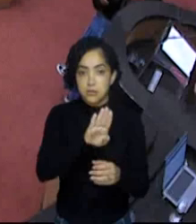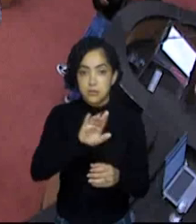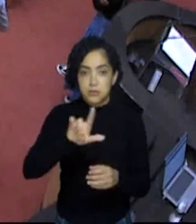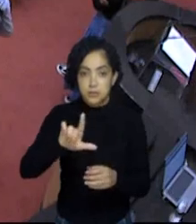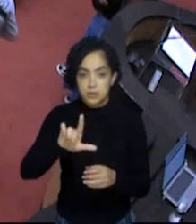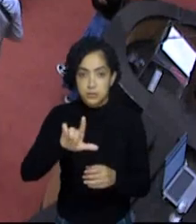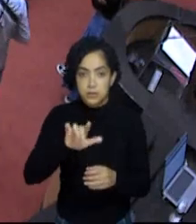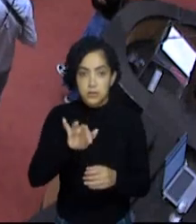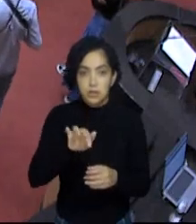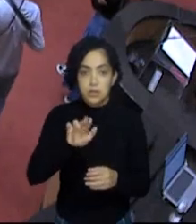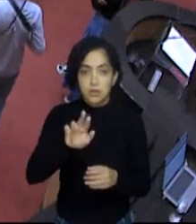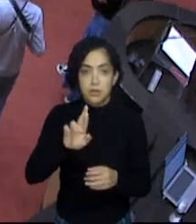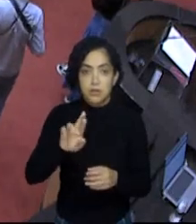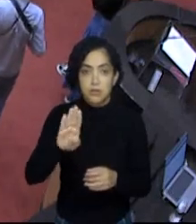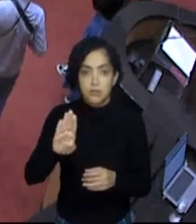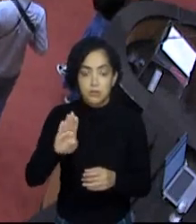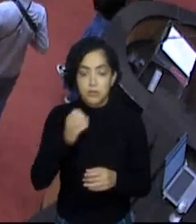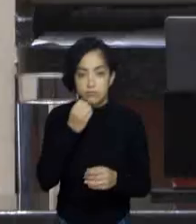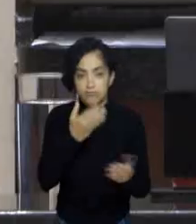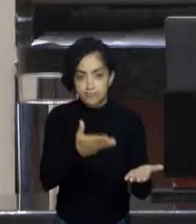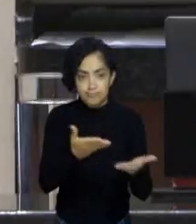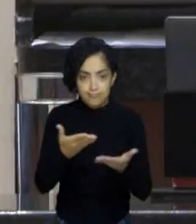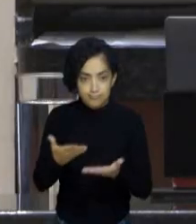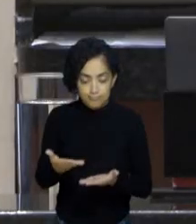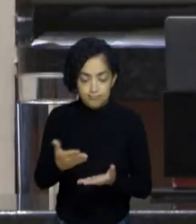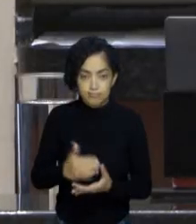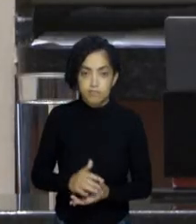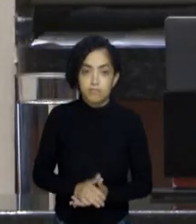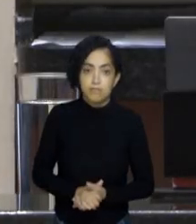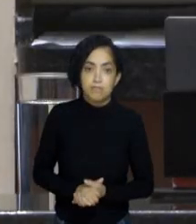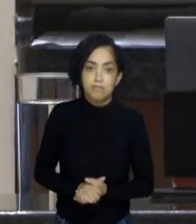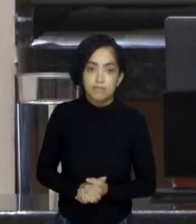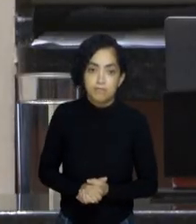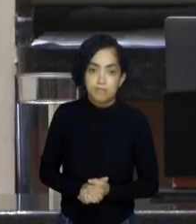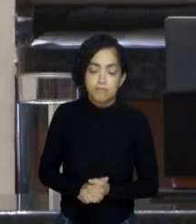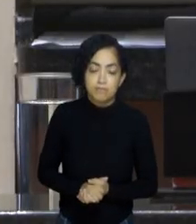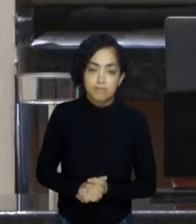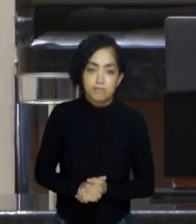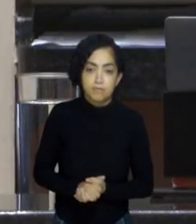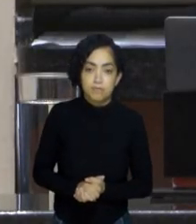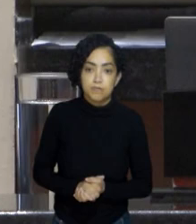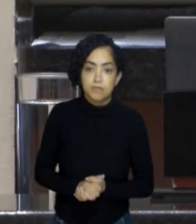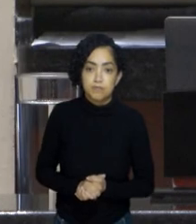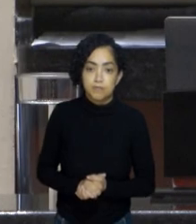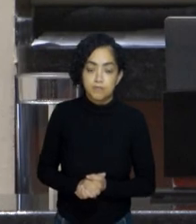FURB. Sejam todos e todas bem-vindos, bem-vindas,